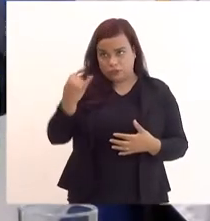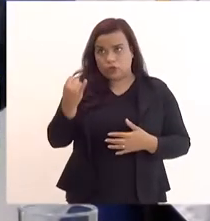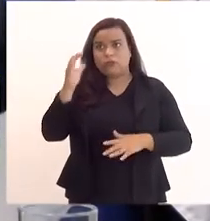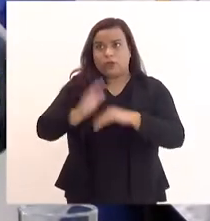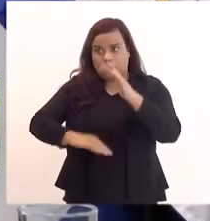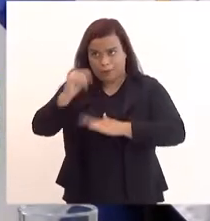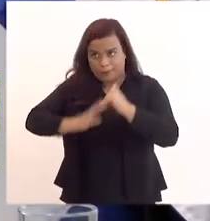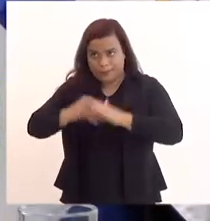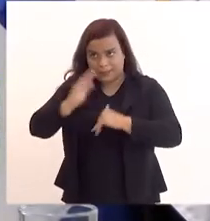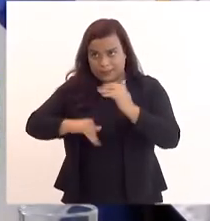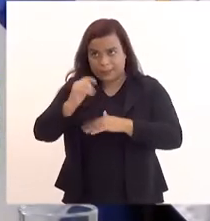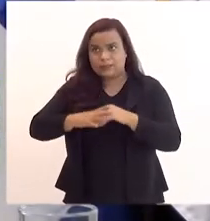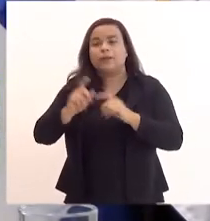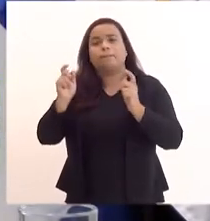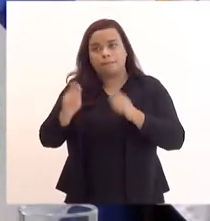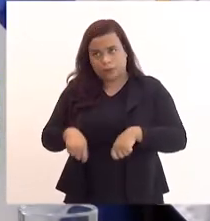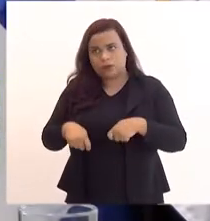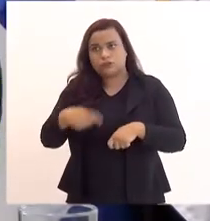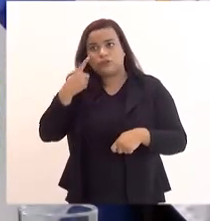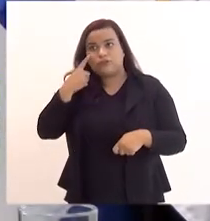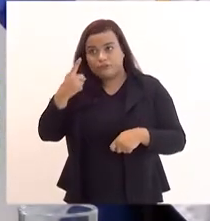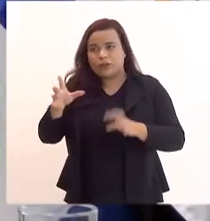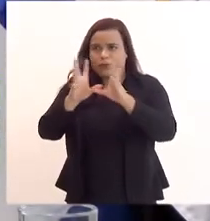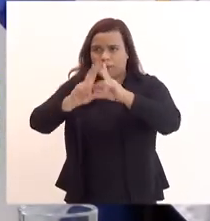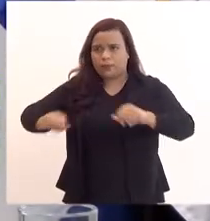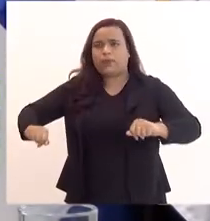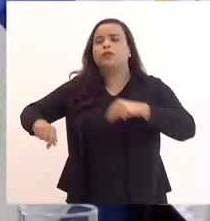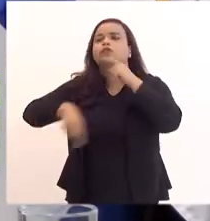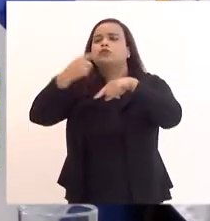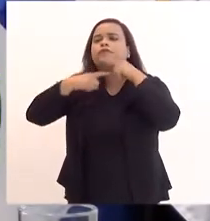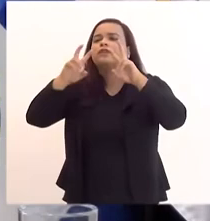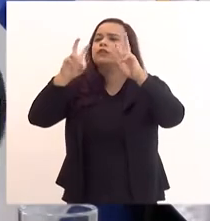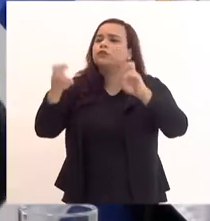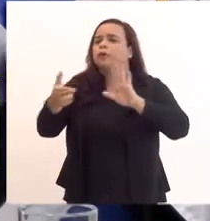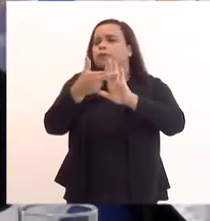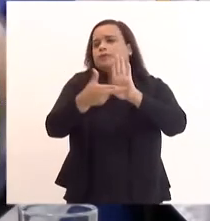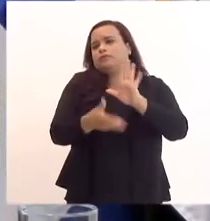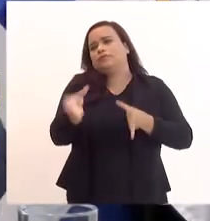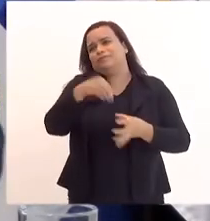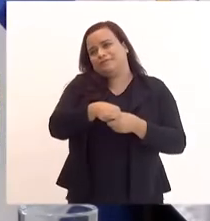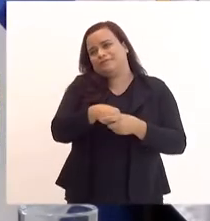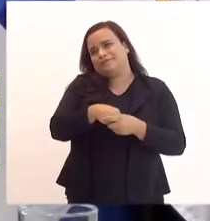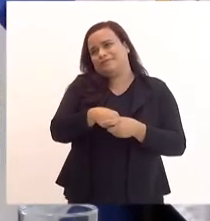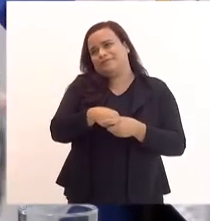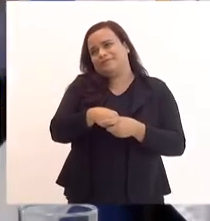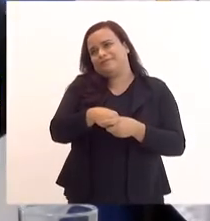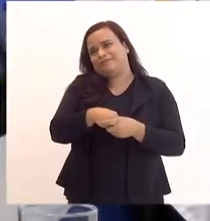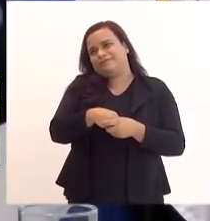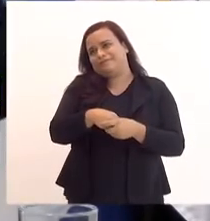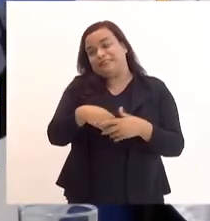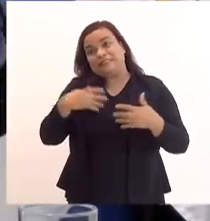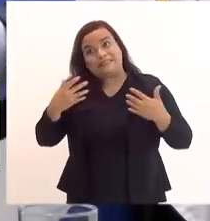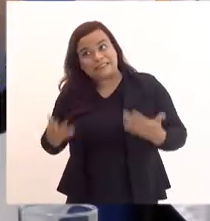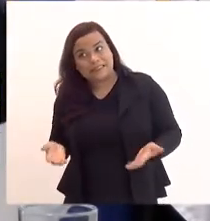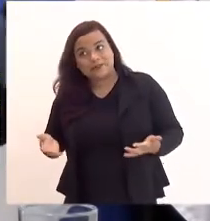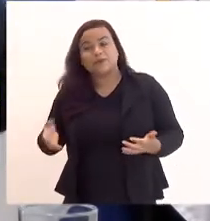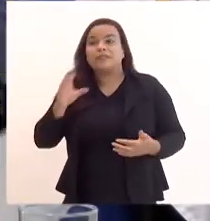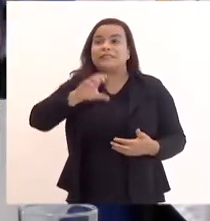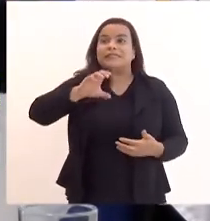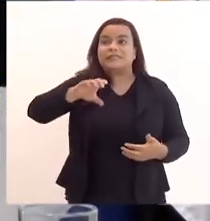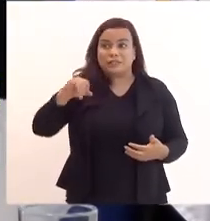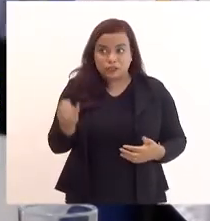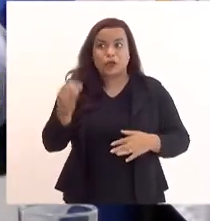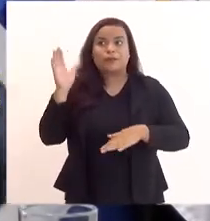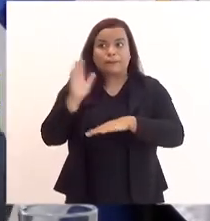para dirimir dúvidas do regimento interno. Então, neste caso, poderia a CCJ sim